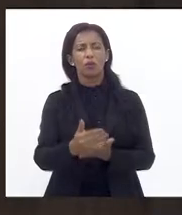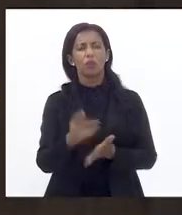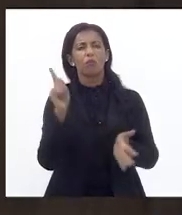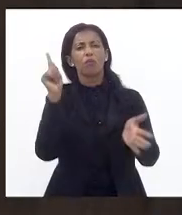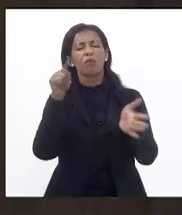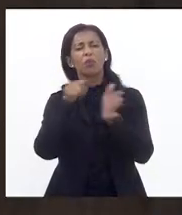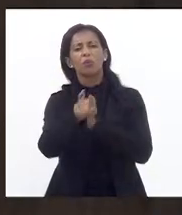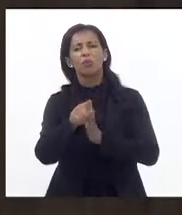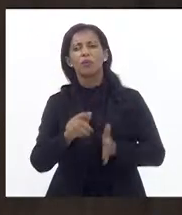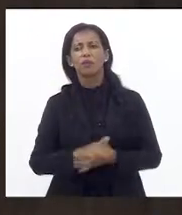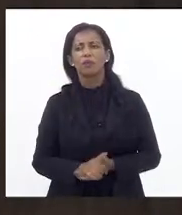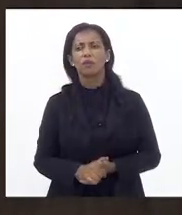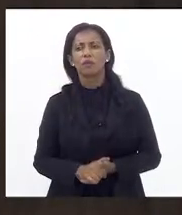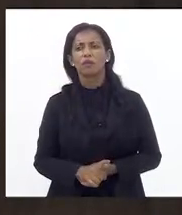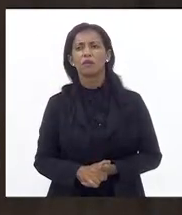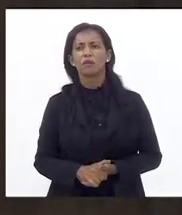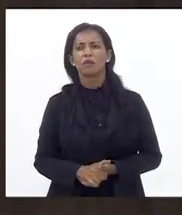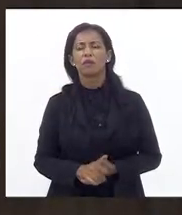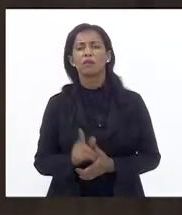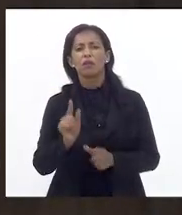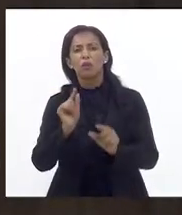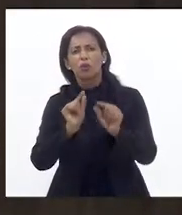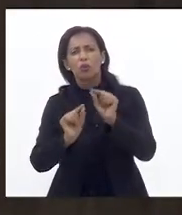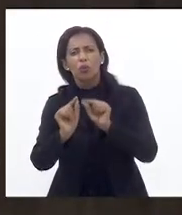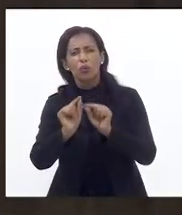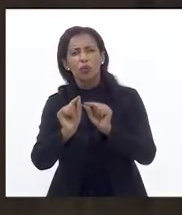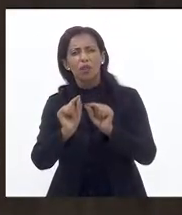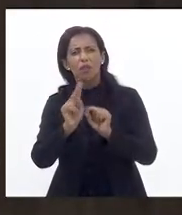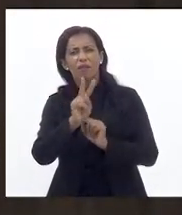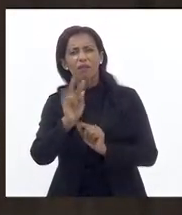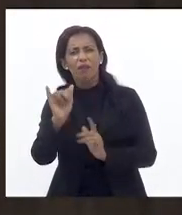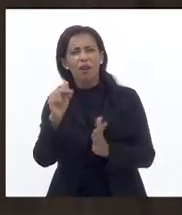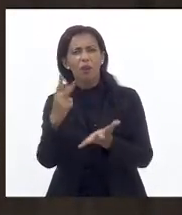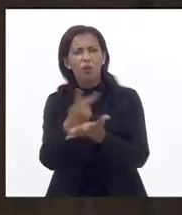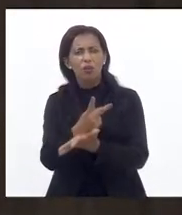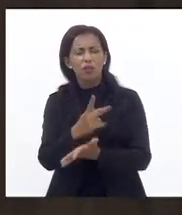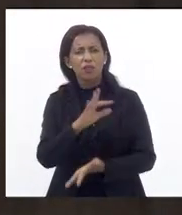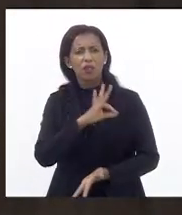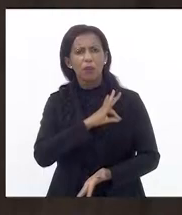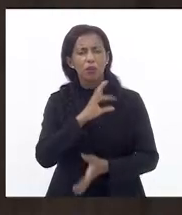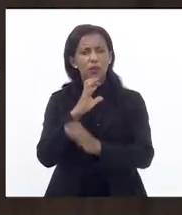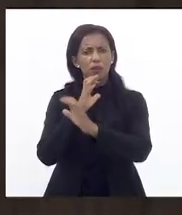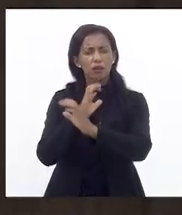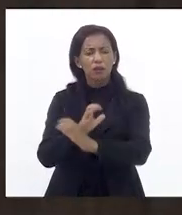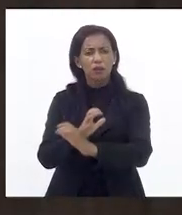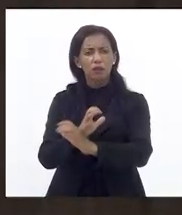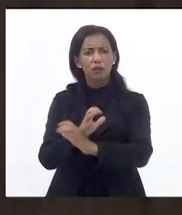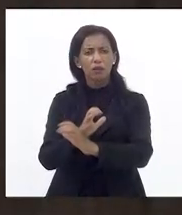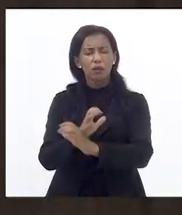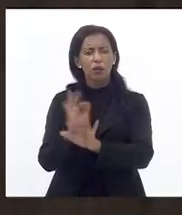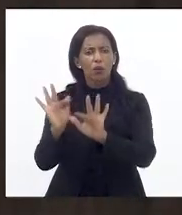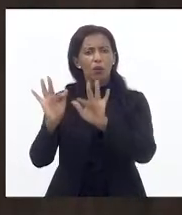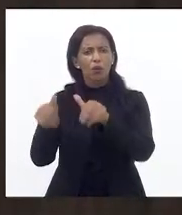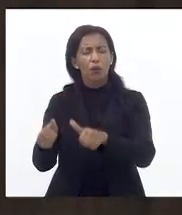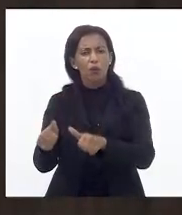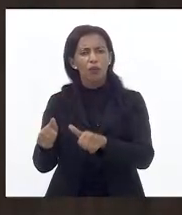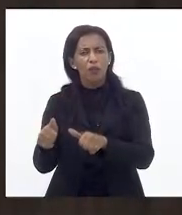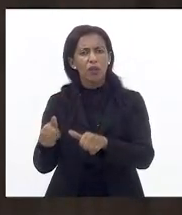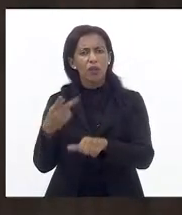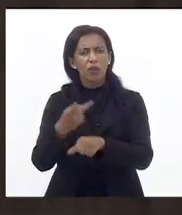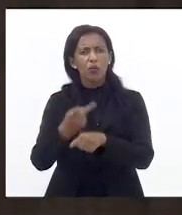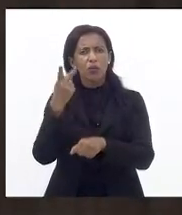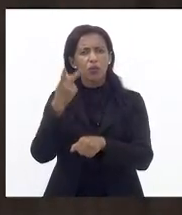com uma pergunta e o que acontecerá com a polícia civil com fim dos